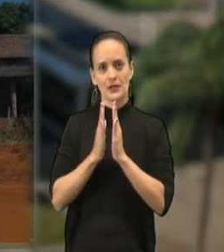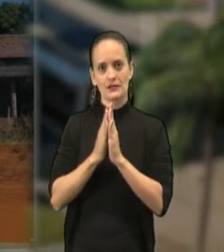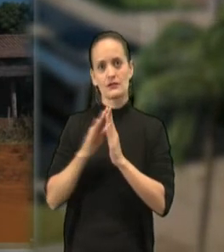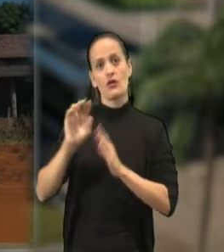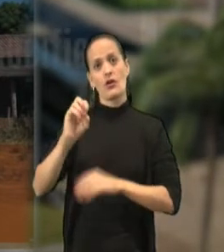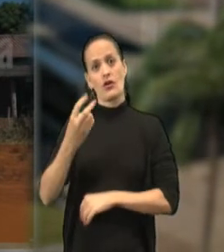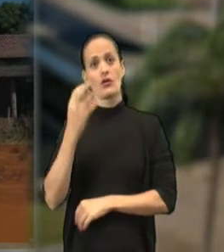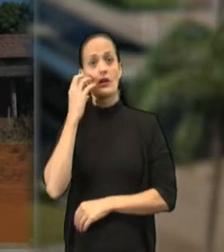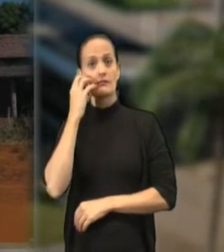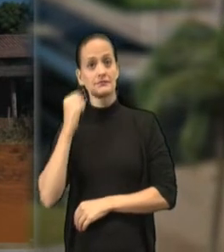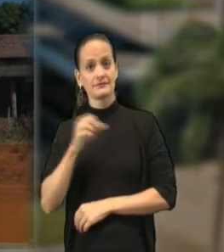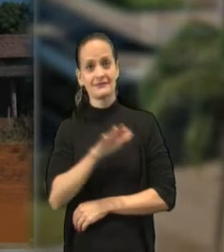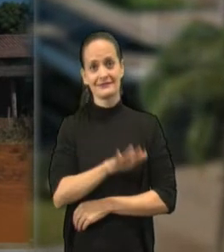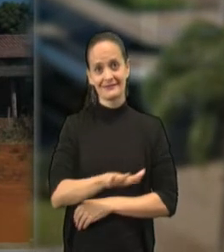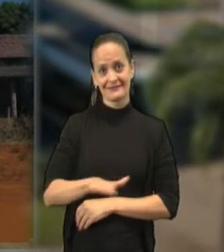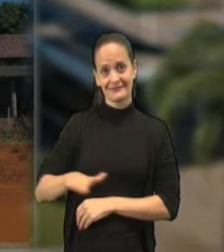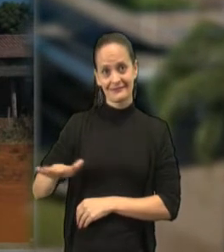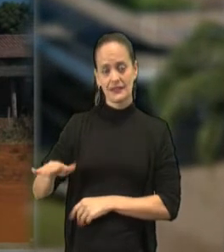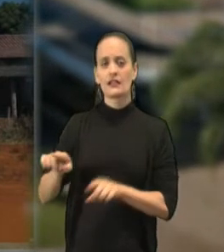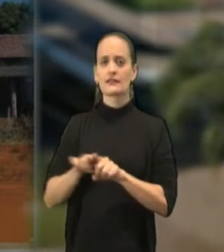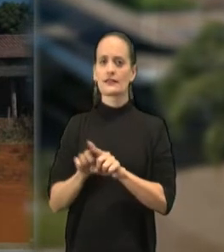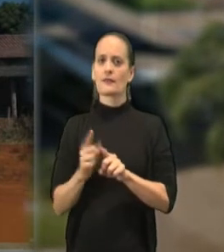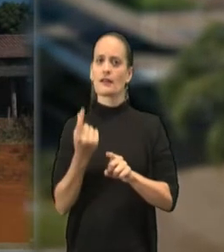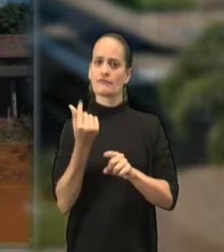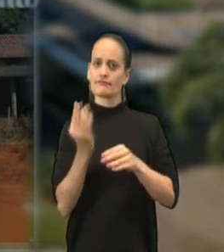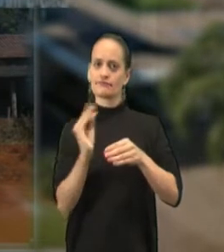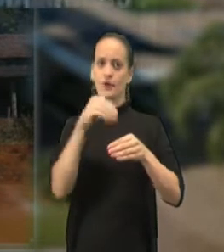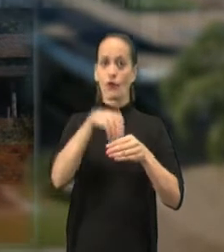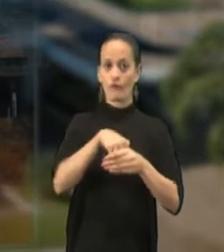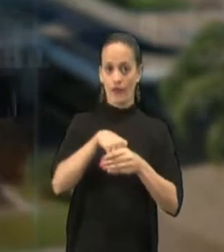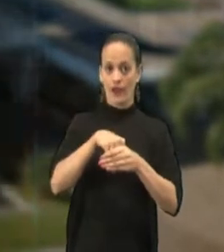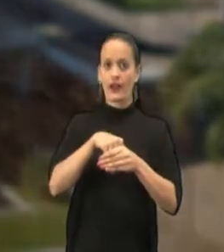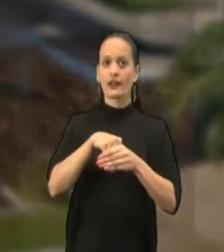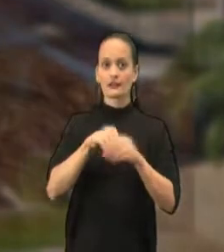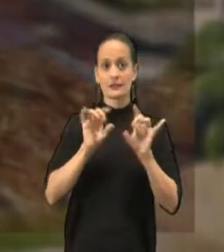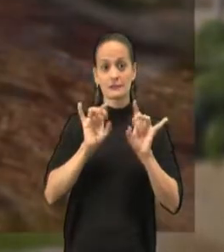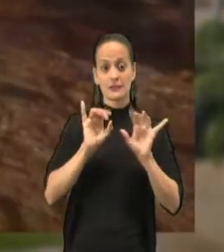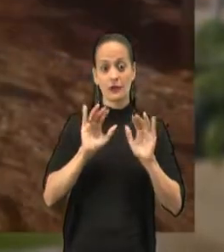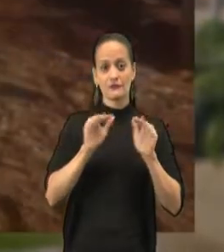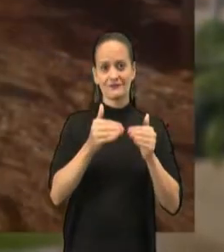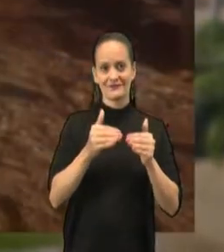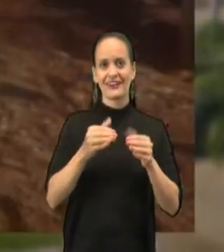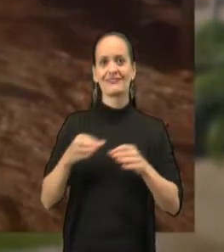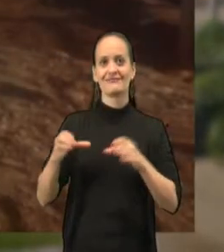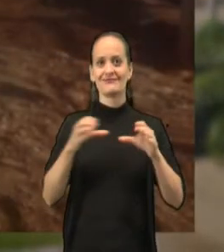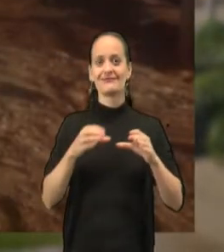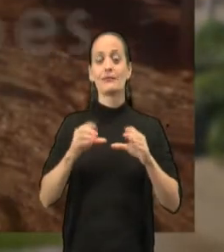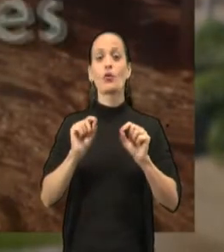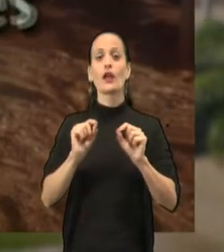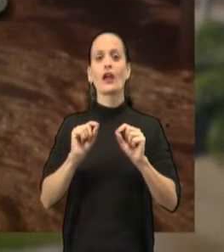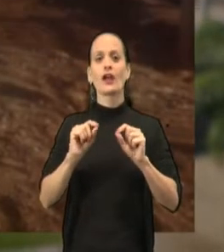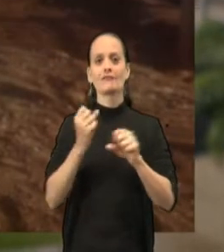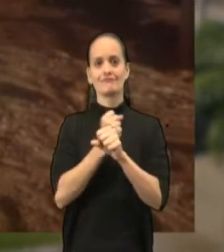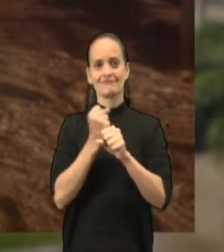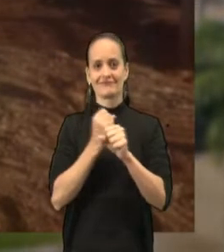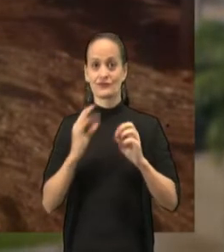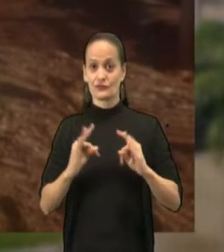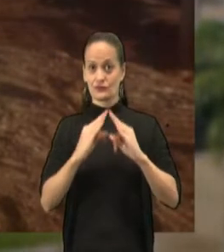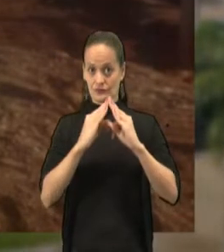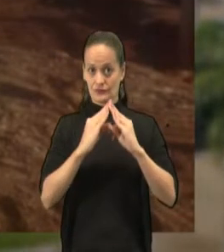de crianças e de oferta específica para concluirmos a construção do templo. Para